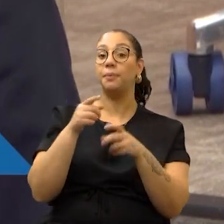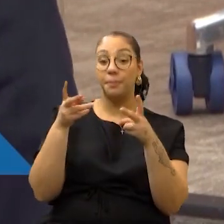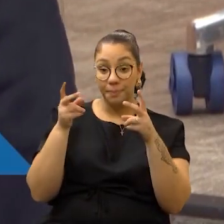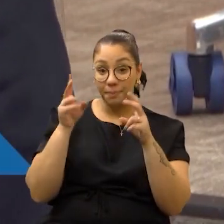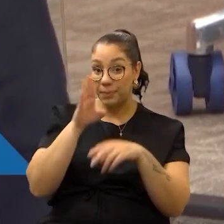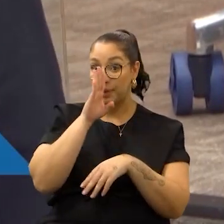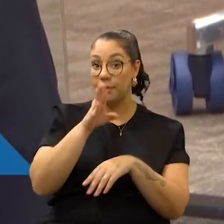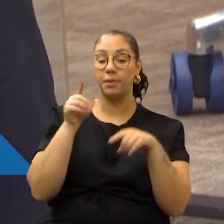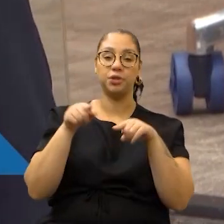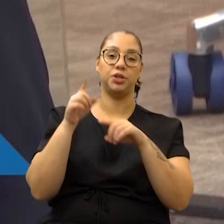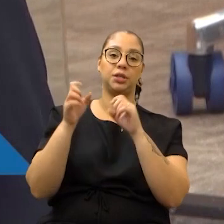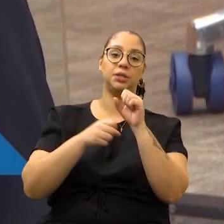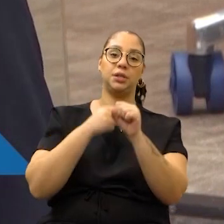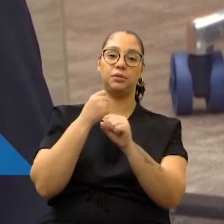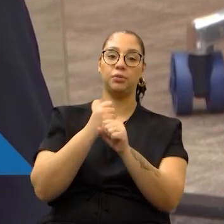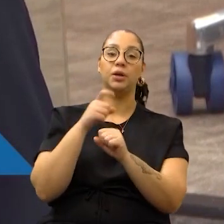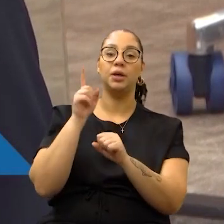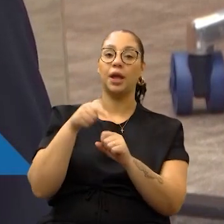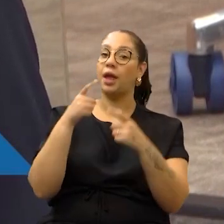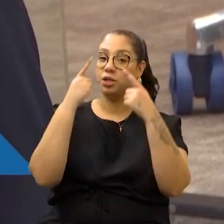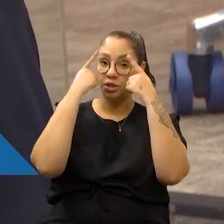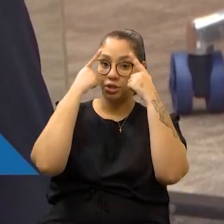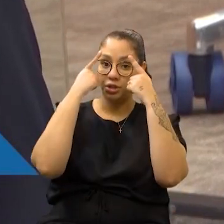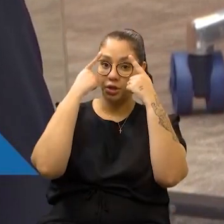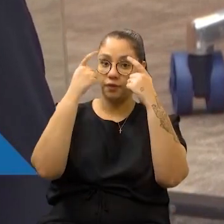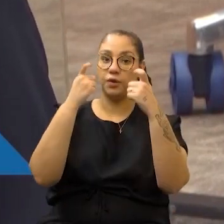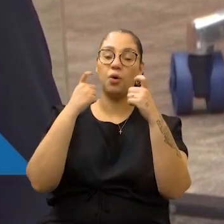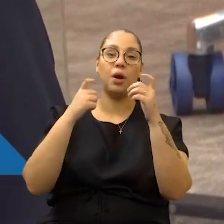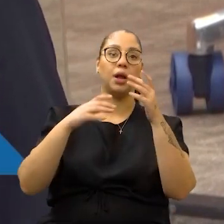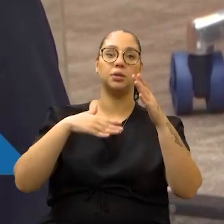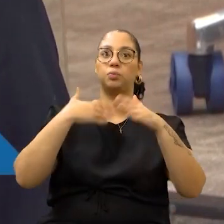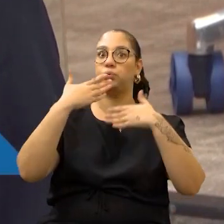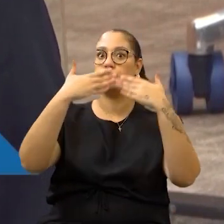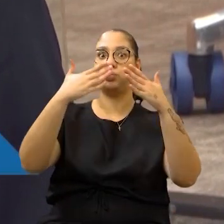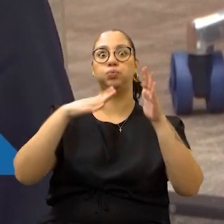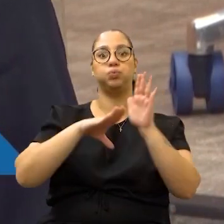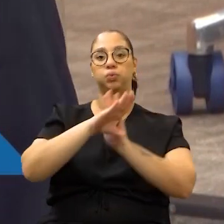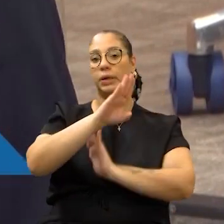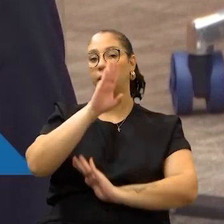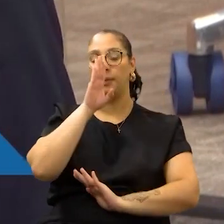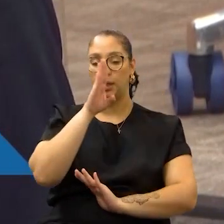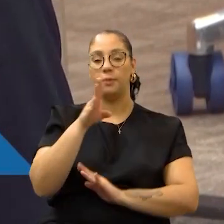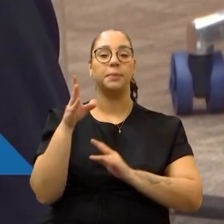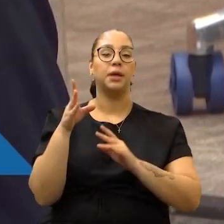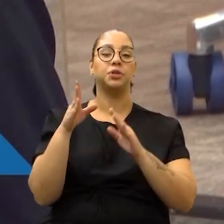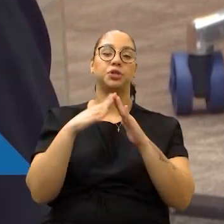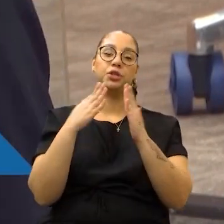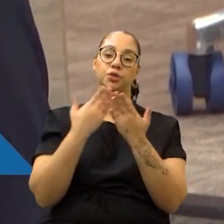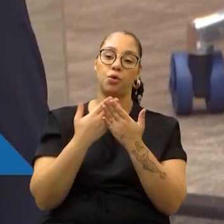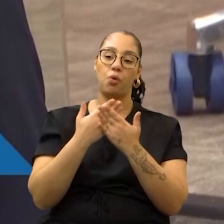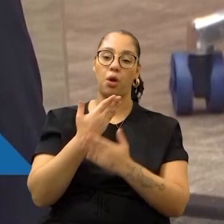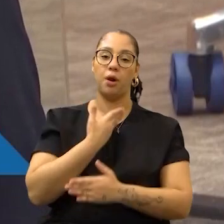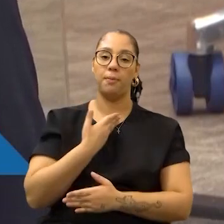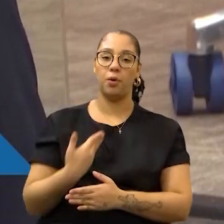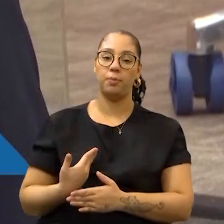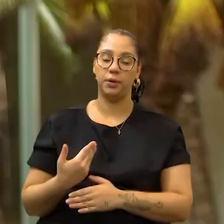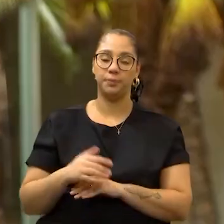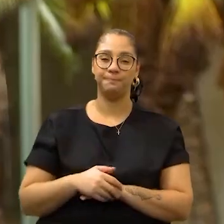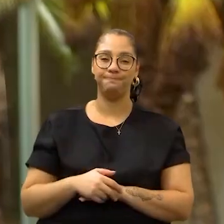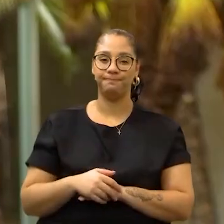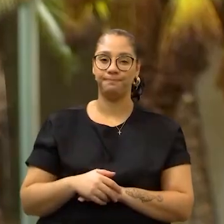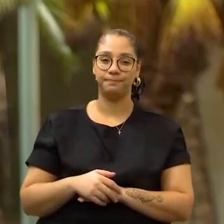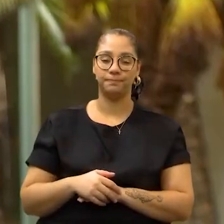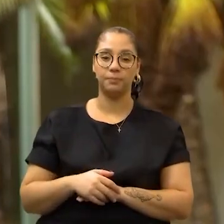anos, principalmente nesse ano, de uma escalada de violência nas escolas, principalmente as escolas públicas,